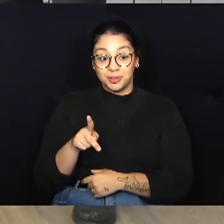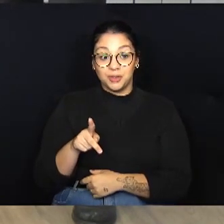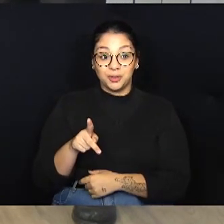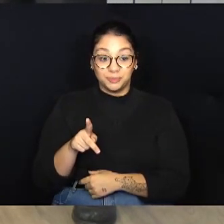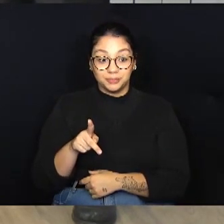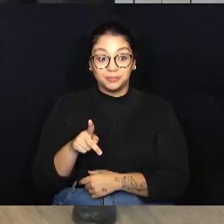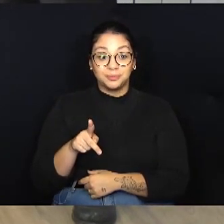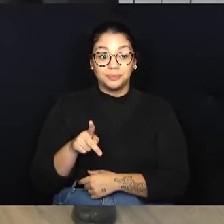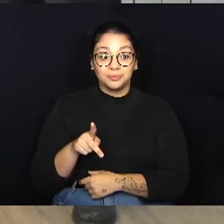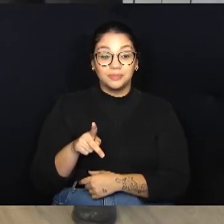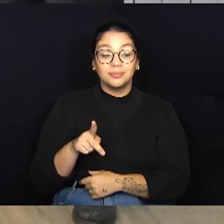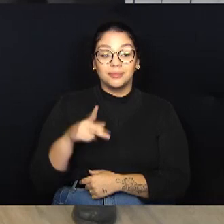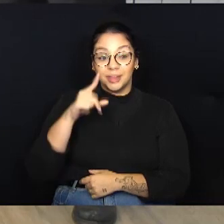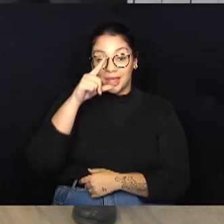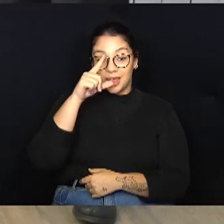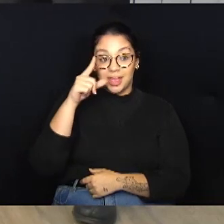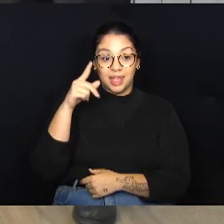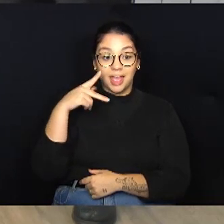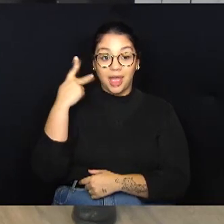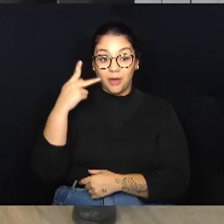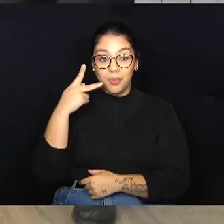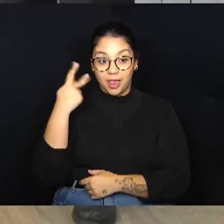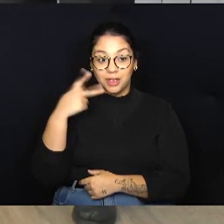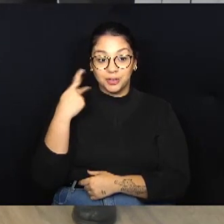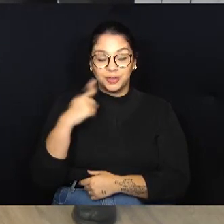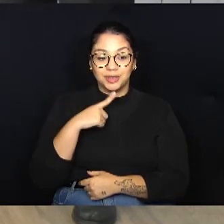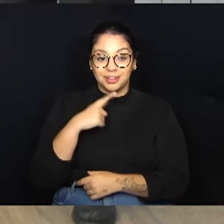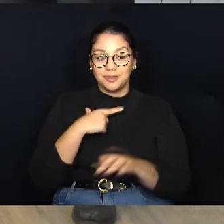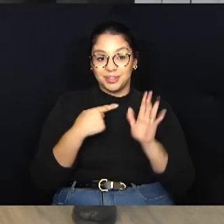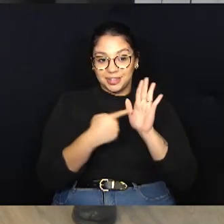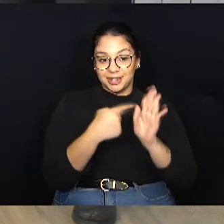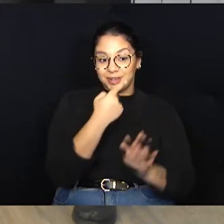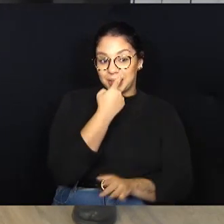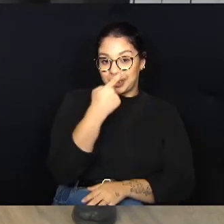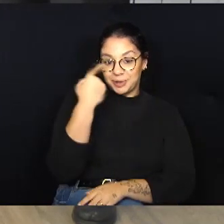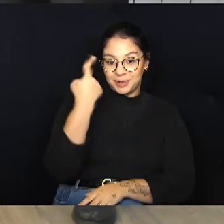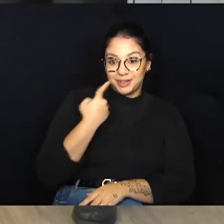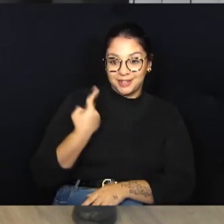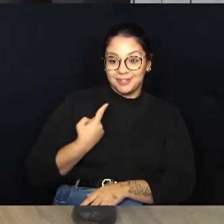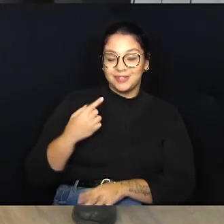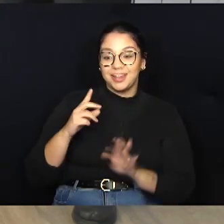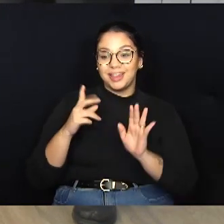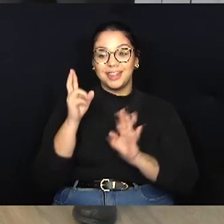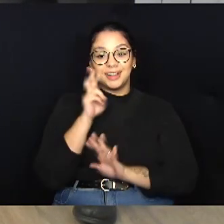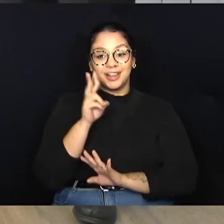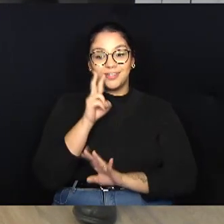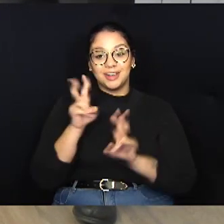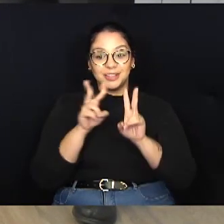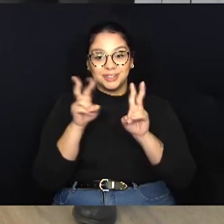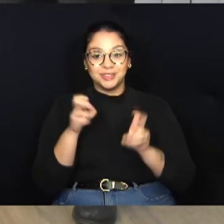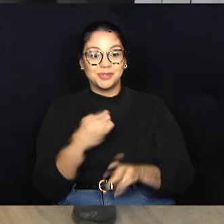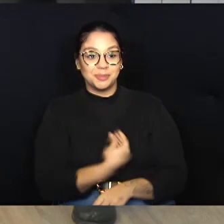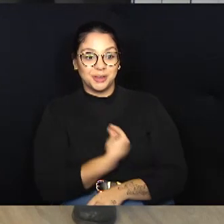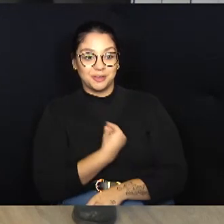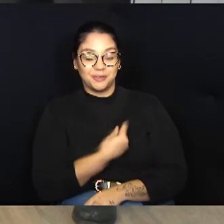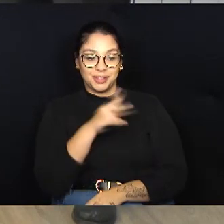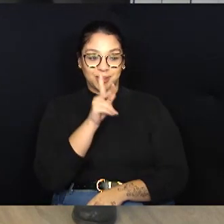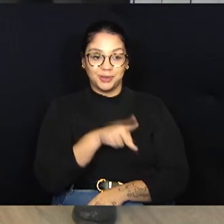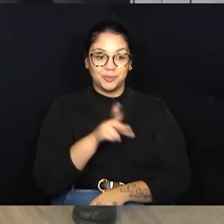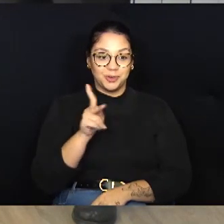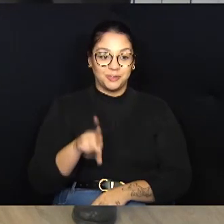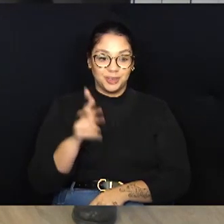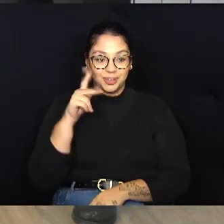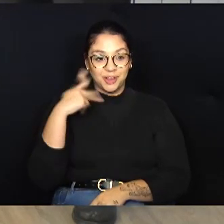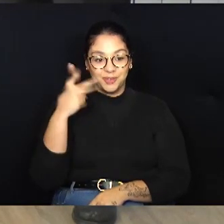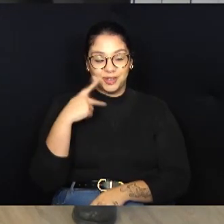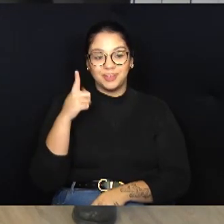do Povo, e que é apresentado pela Mirna Abreu, que vai relembrar bastante sobre a vida do professor Alberto, que vai ser